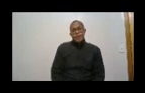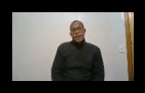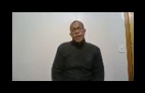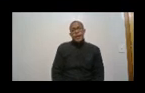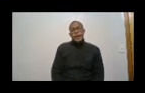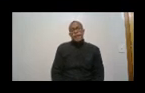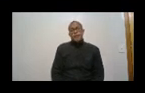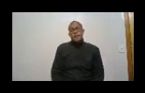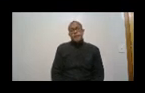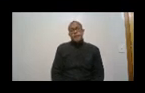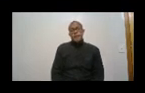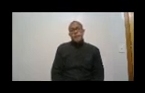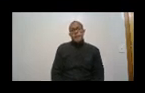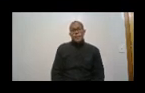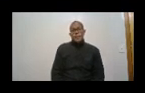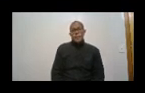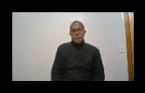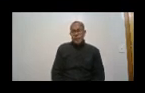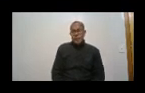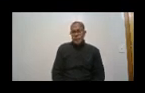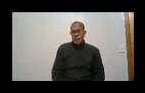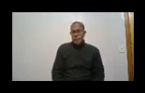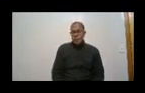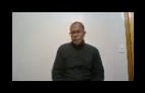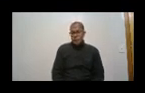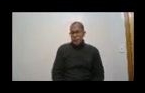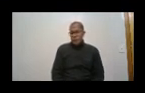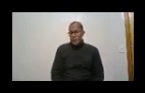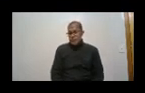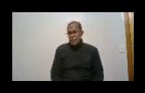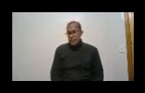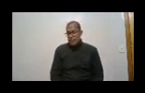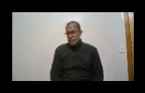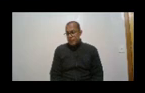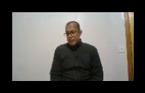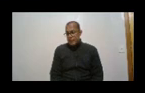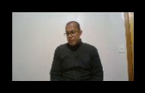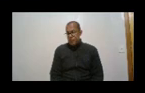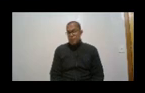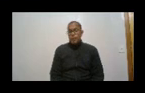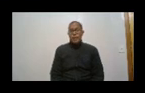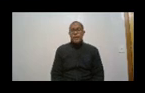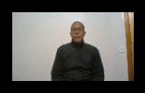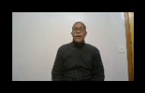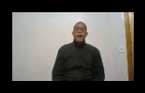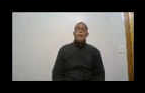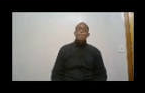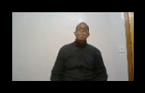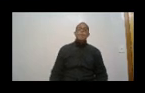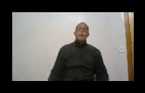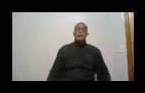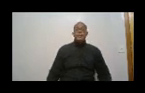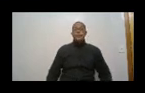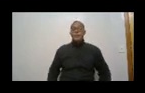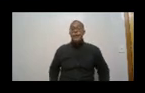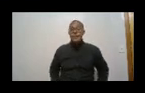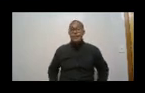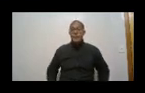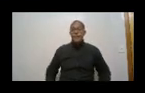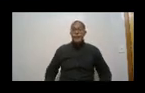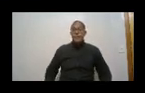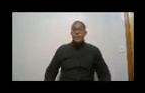esperado? Muitas vezes eu administro uma droga e eu não vou ter o efeito esperado. Por exemplo, eu vou ter uma